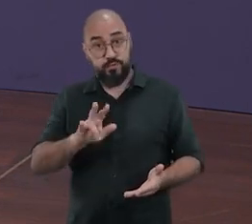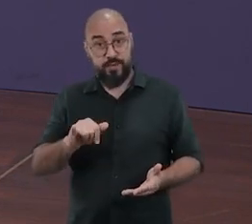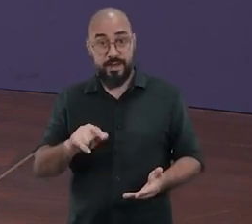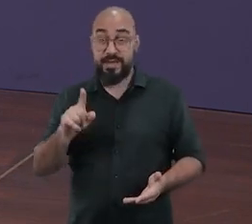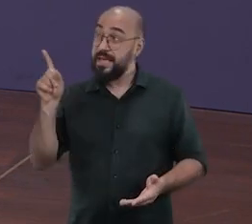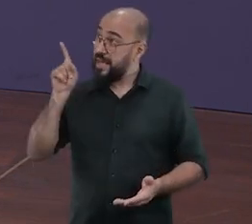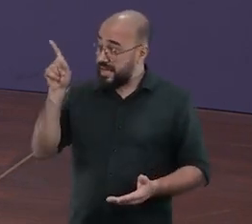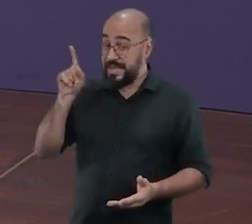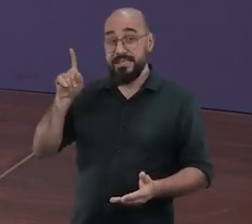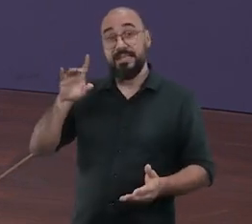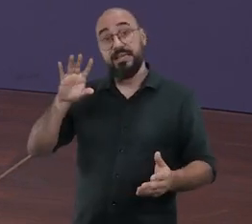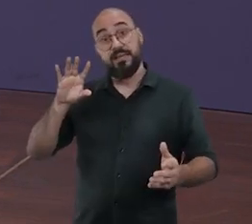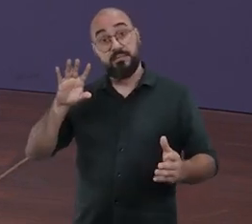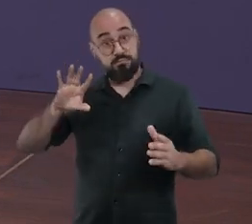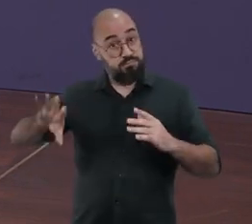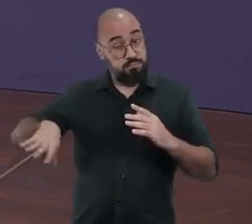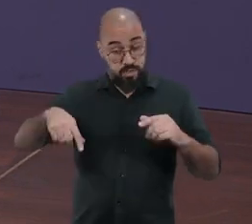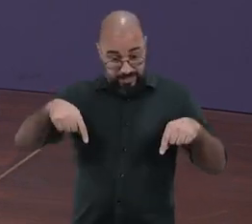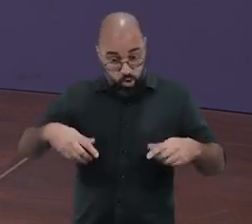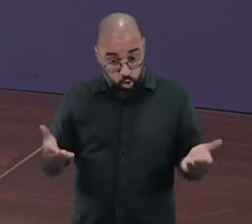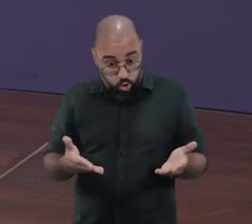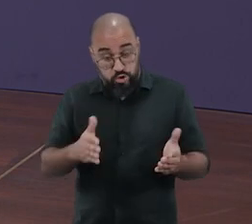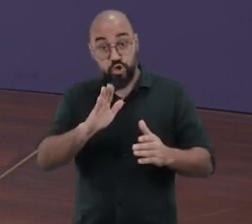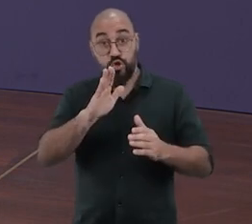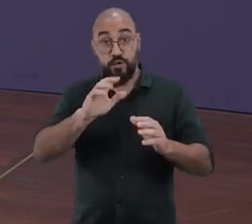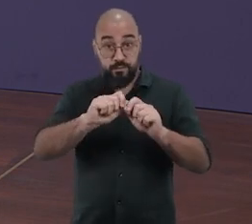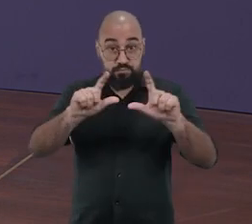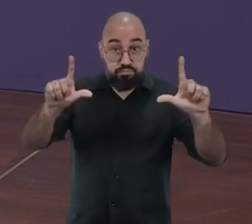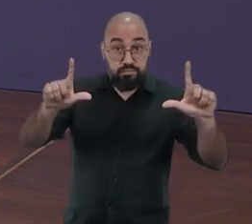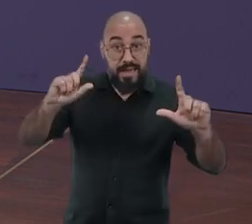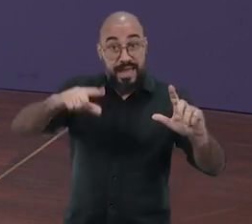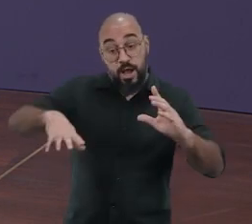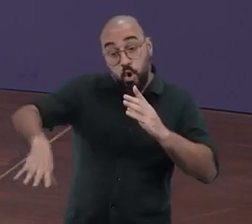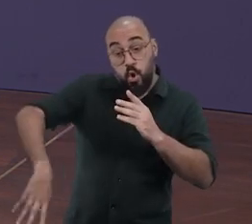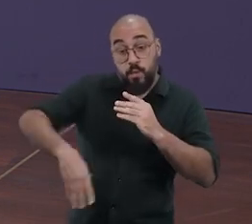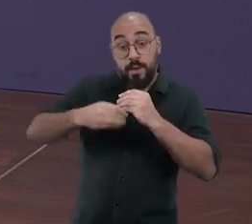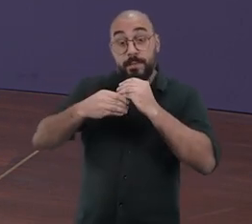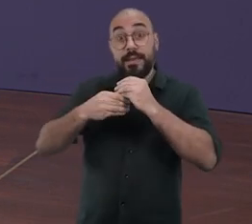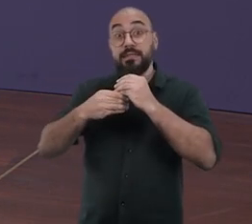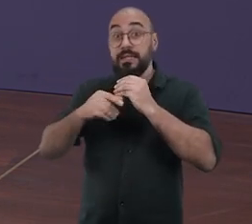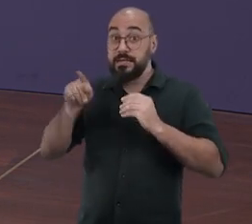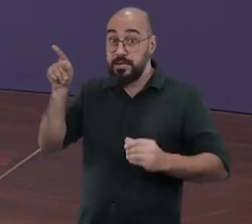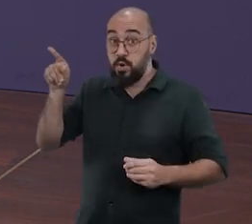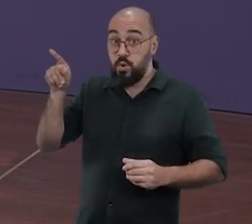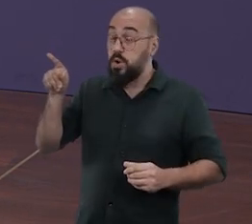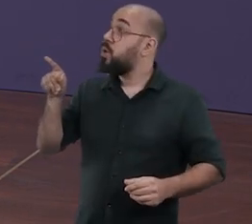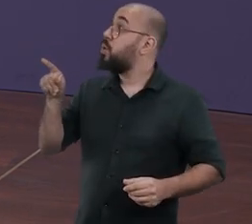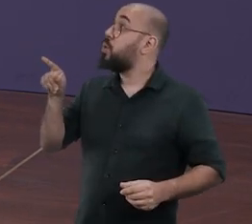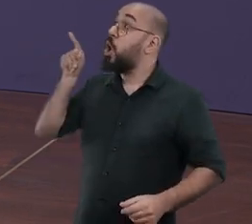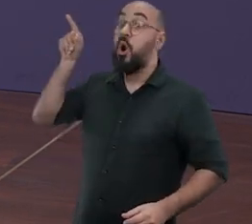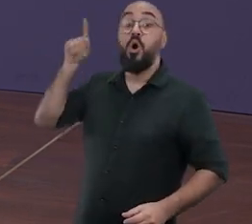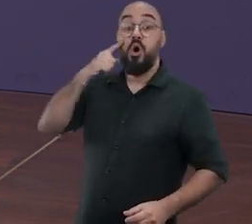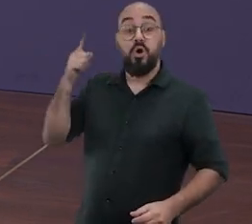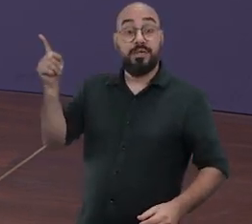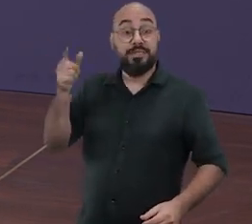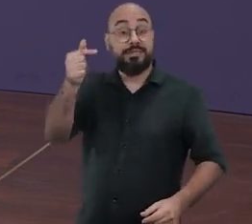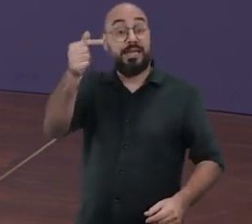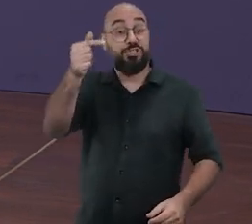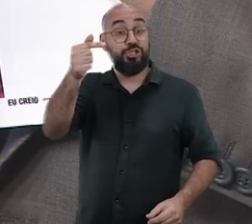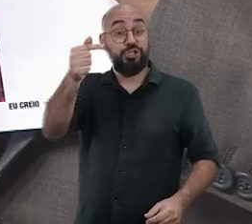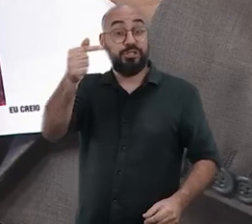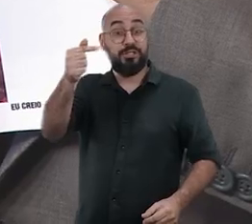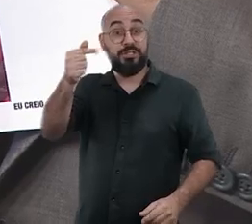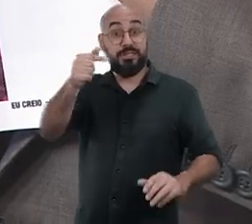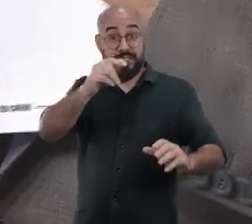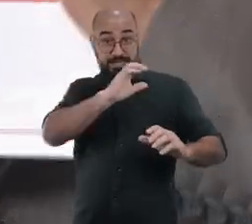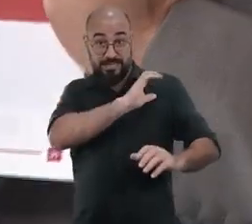Então você vai ter uma complementação para entender mais. Ainda tem o guia 7, ó, Cristo e a lei